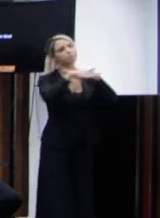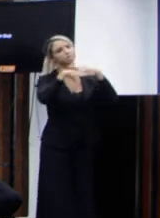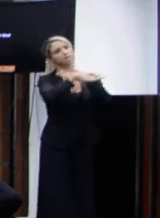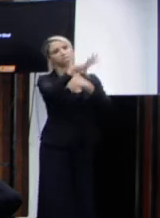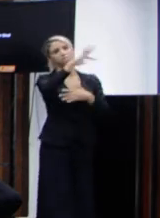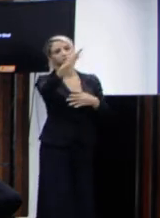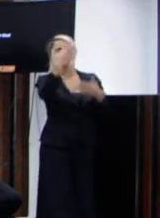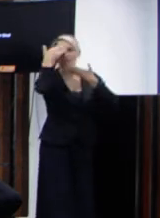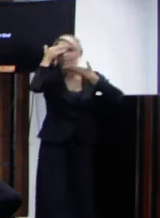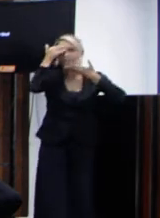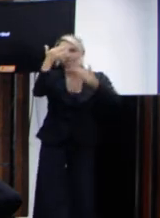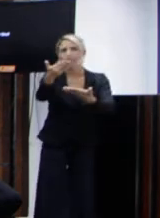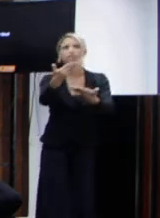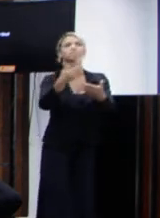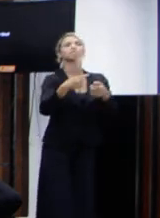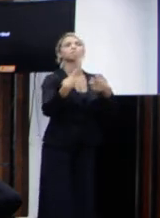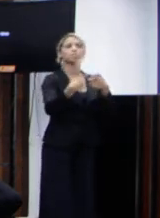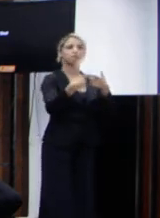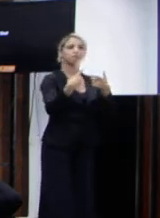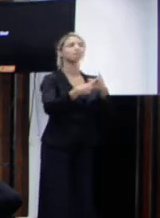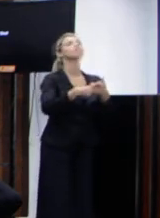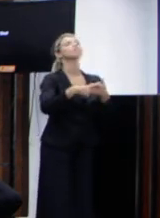seu esforço que você fez para estar aqui.